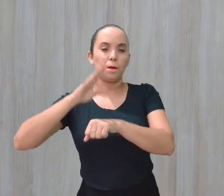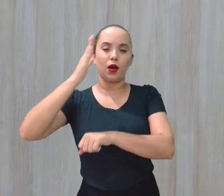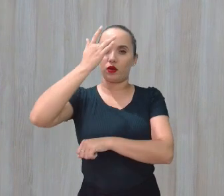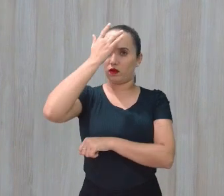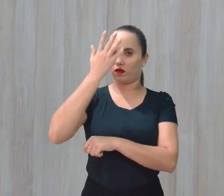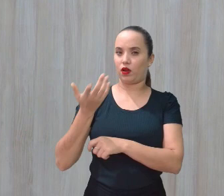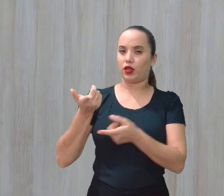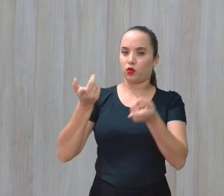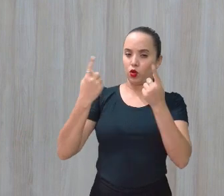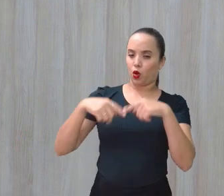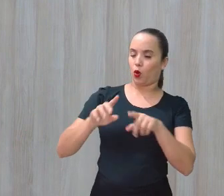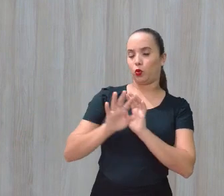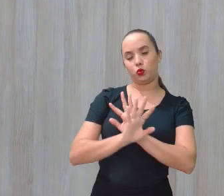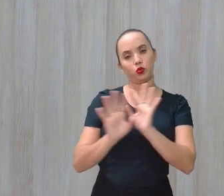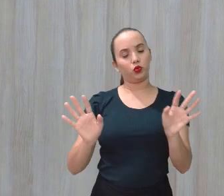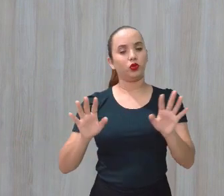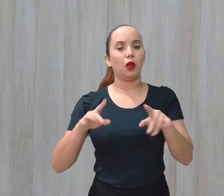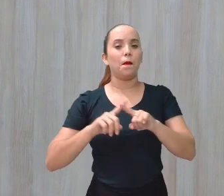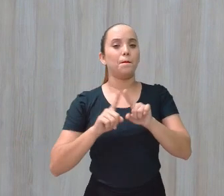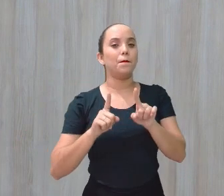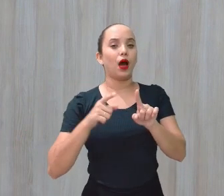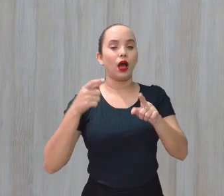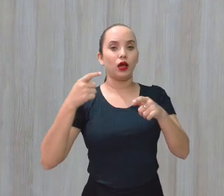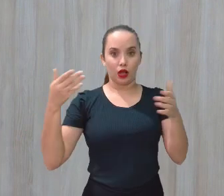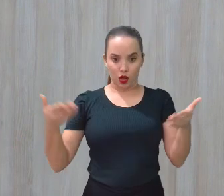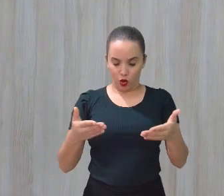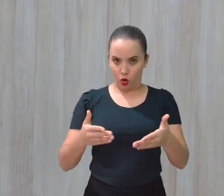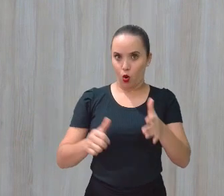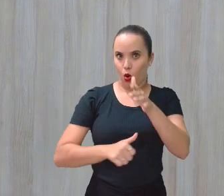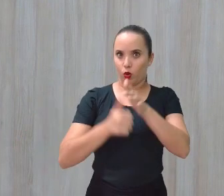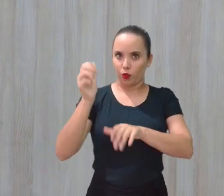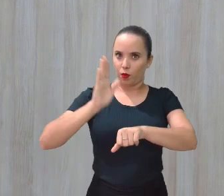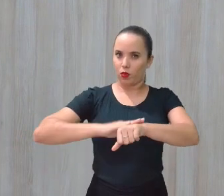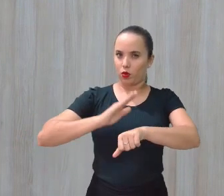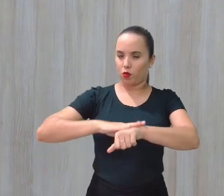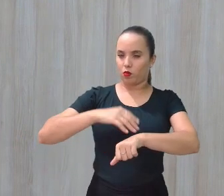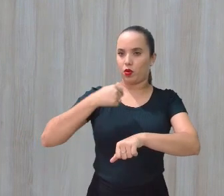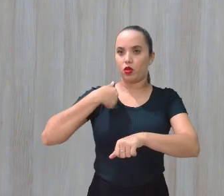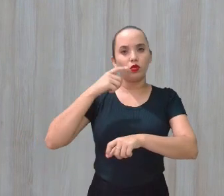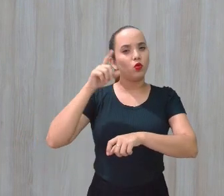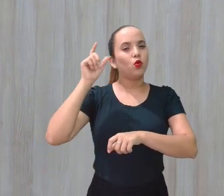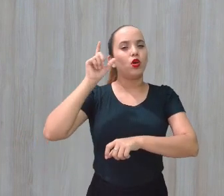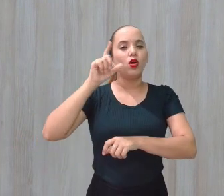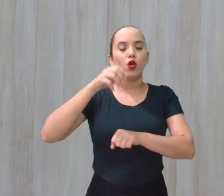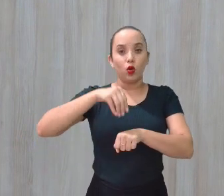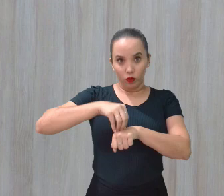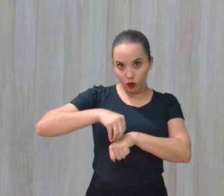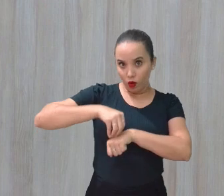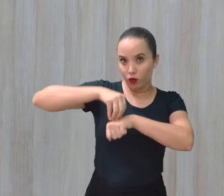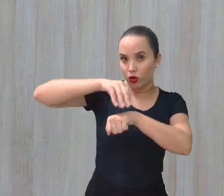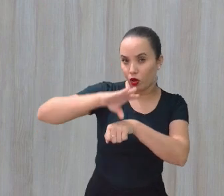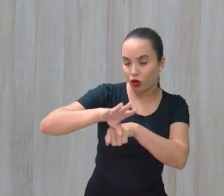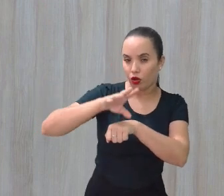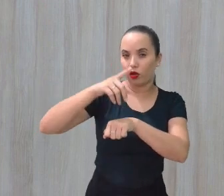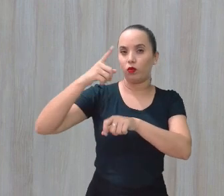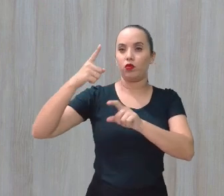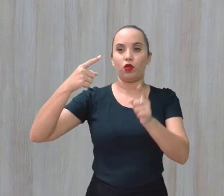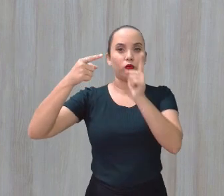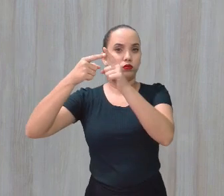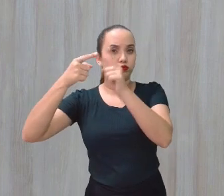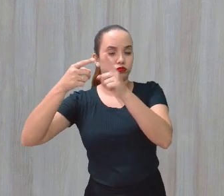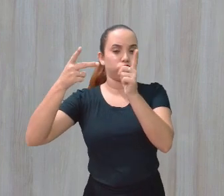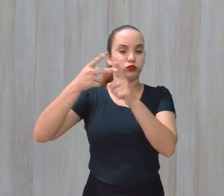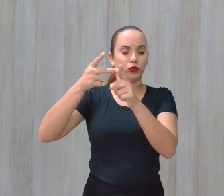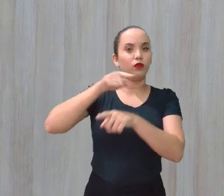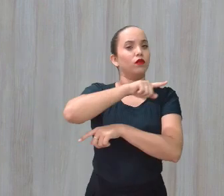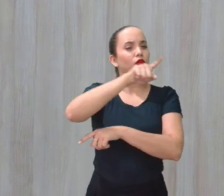primeiro momento eu aconselharia até você resolver uma vez escolhendo um, resolver outra vez escolhendo outra equação, para que